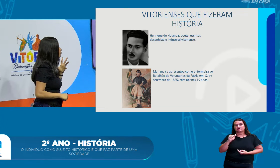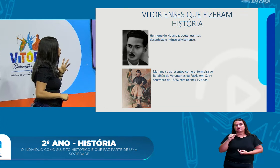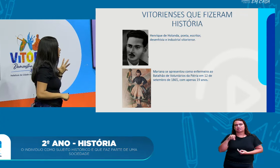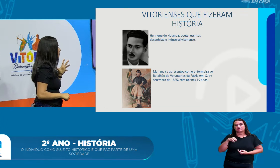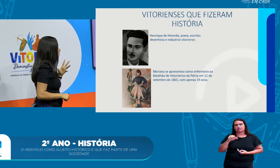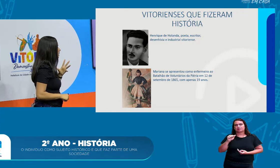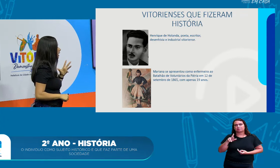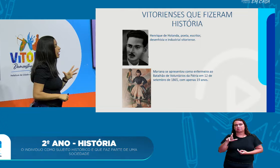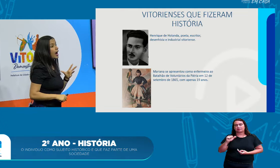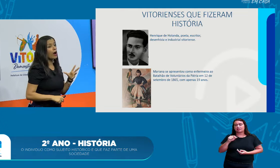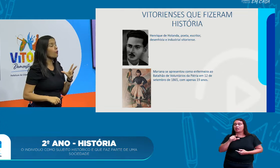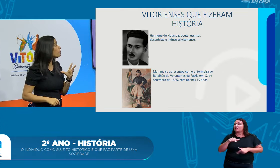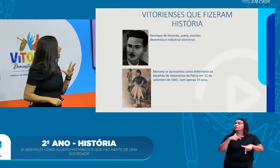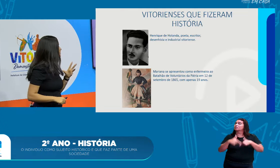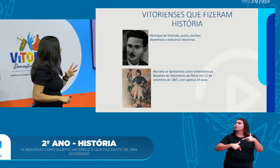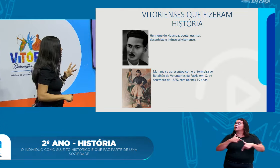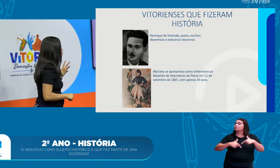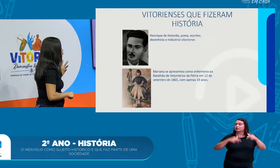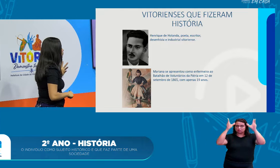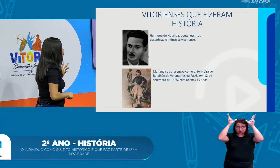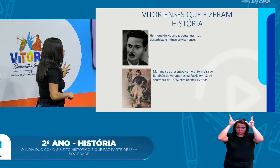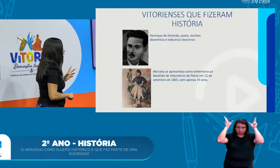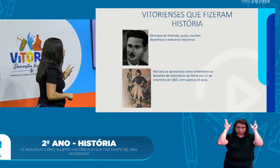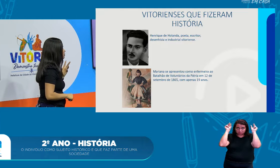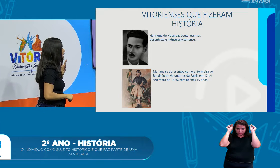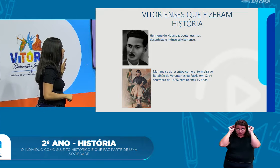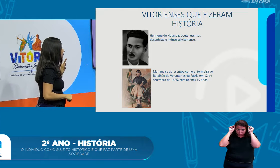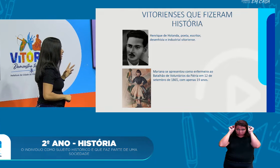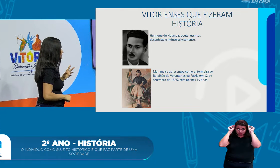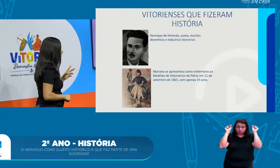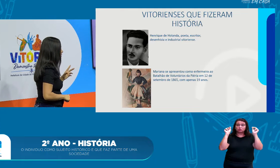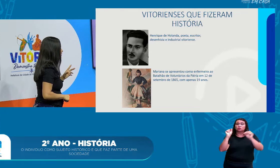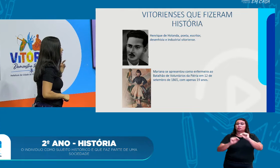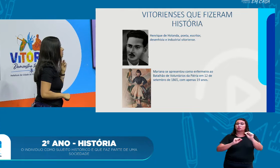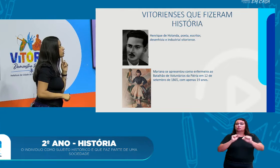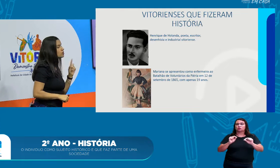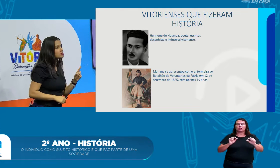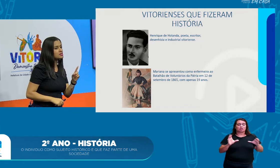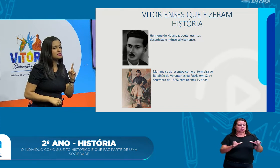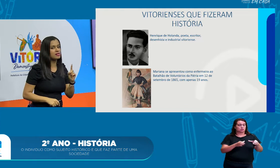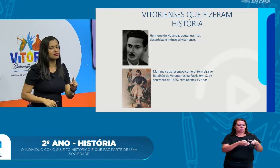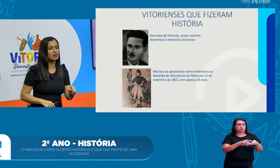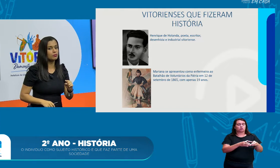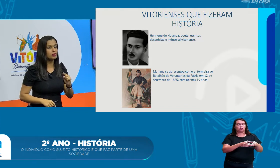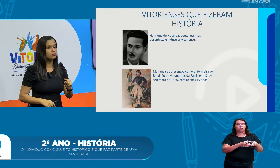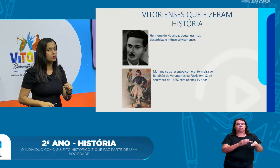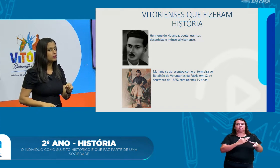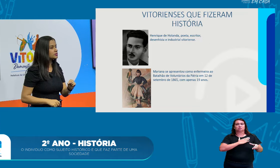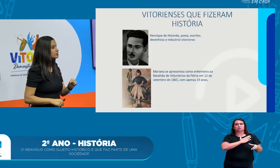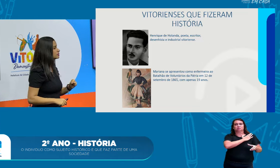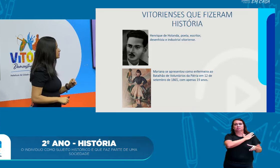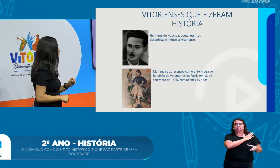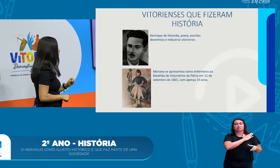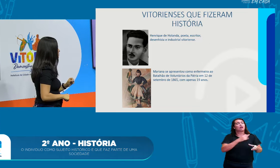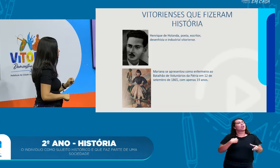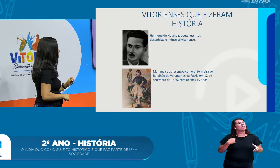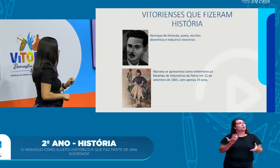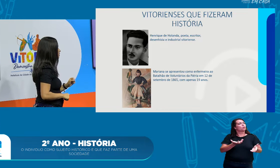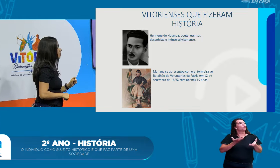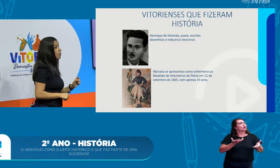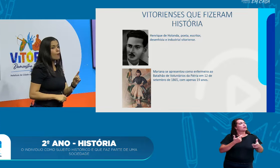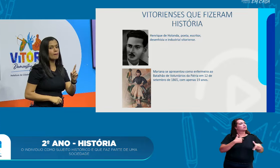como enfermeira ao Batalhão de Voluntários da Pátria em 12 de setembro de